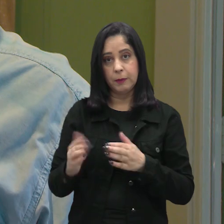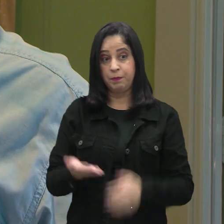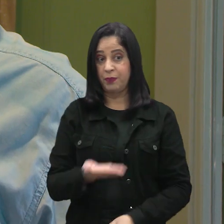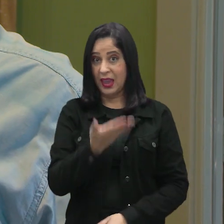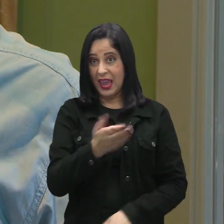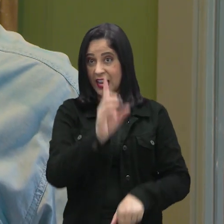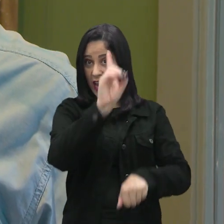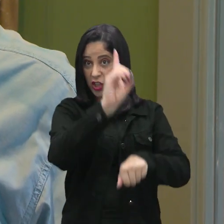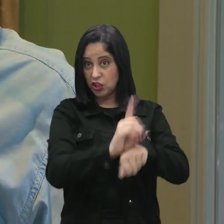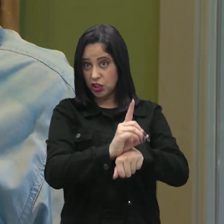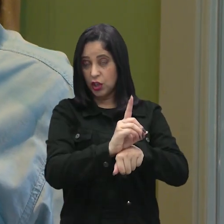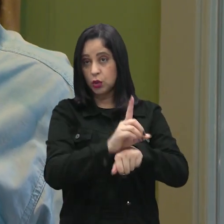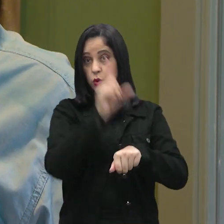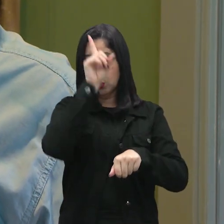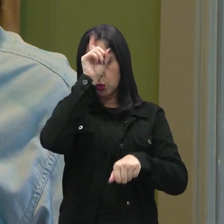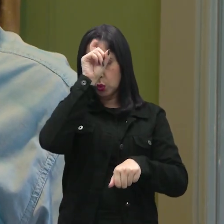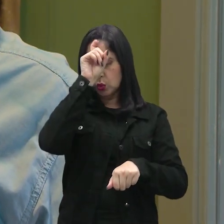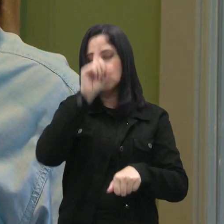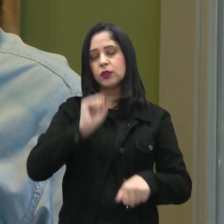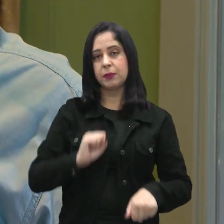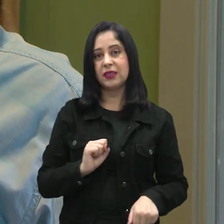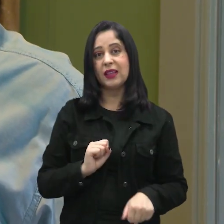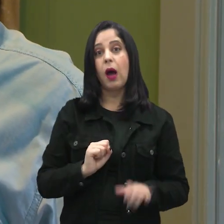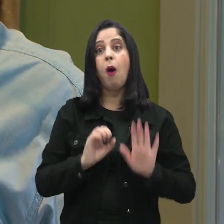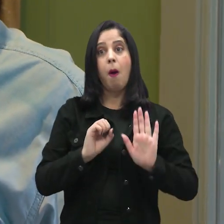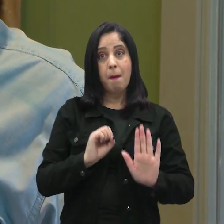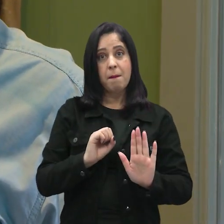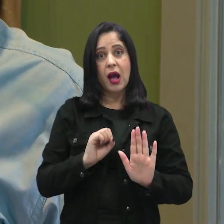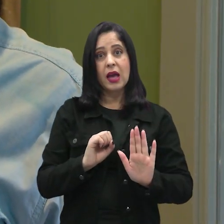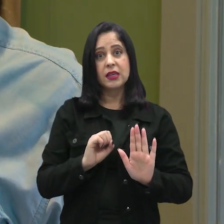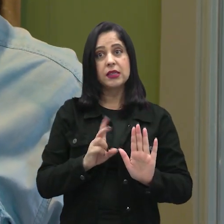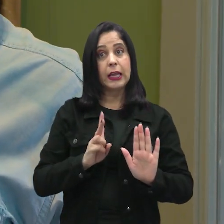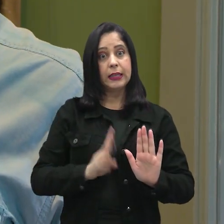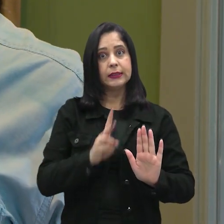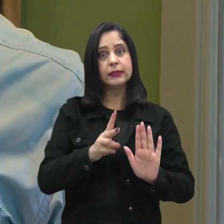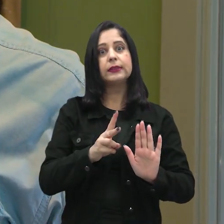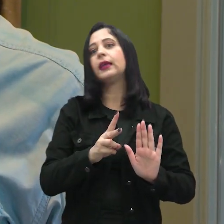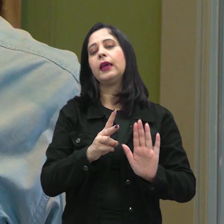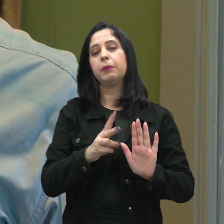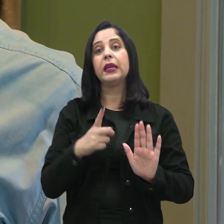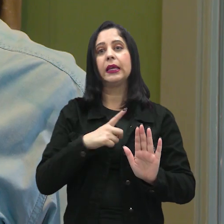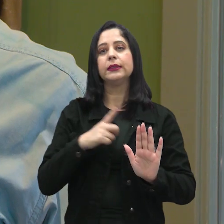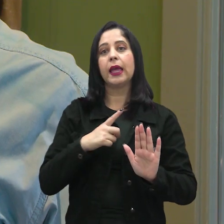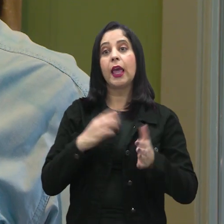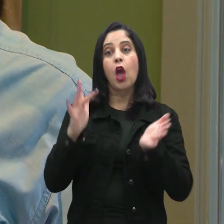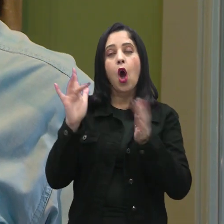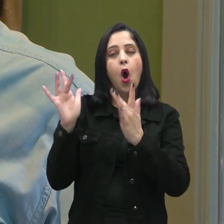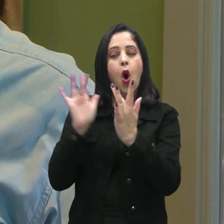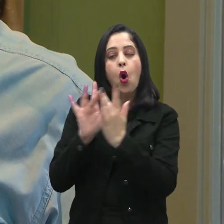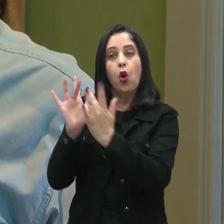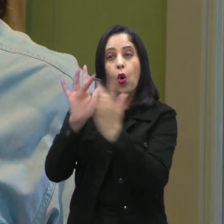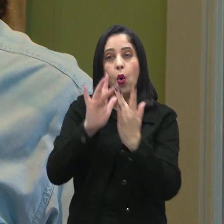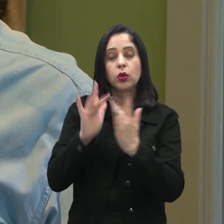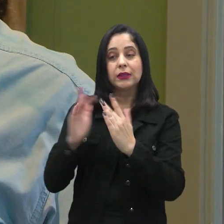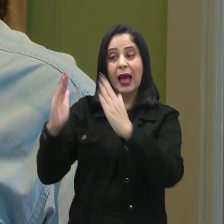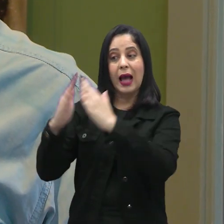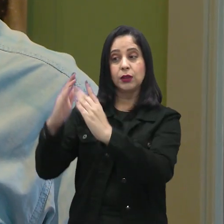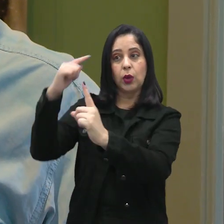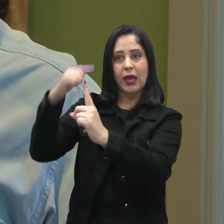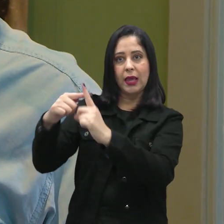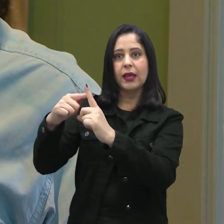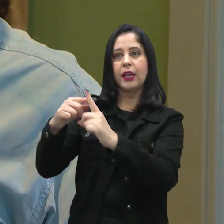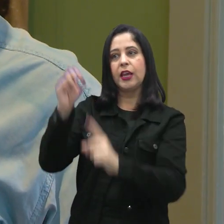era diretor clínico do Sanatório Vicentina Aranha, mas tinha também uma ligação particular com os salesianos, a congregação ao qual o Padre